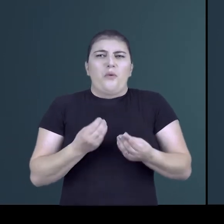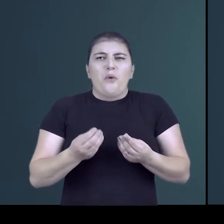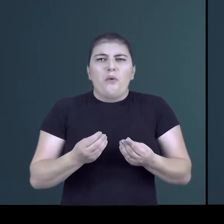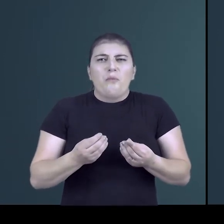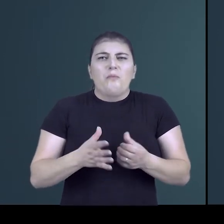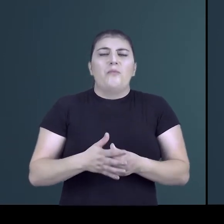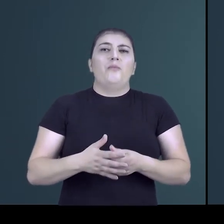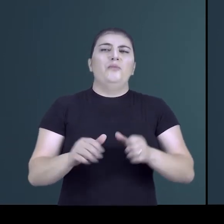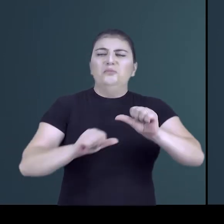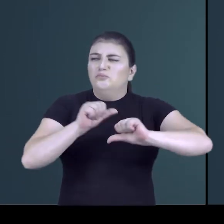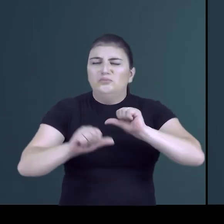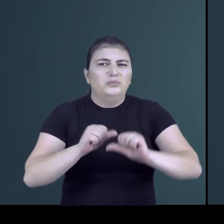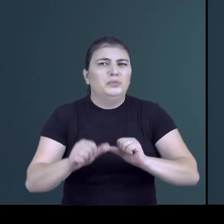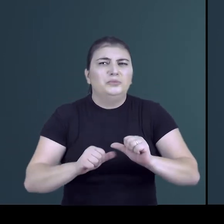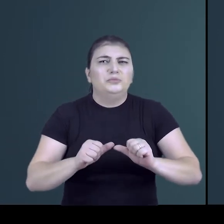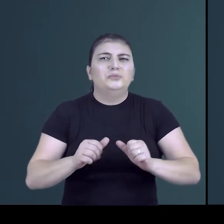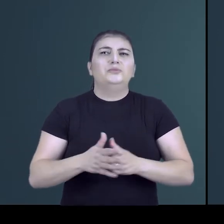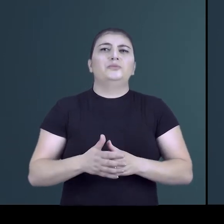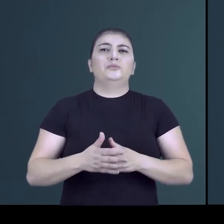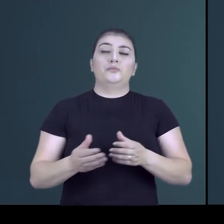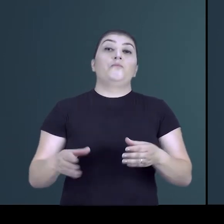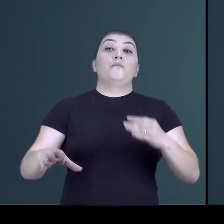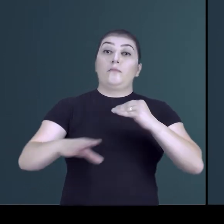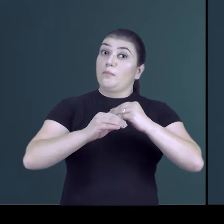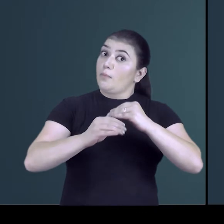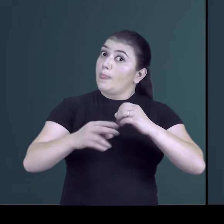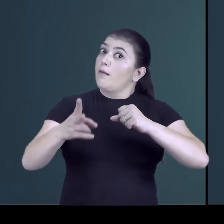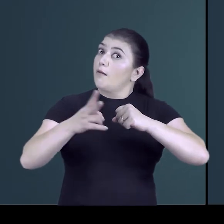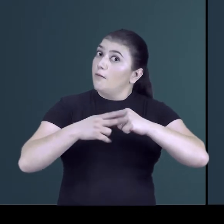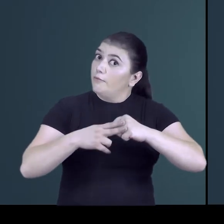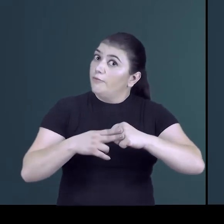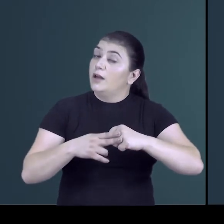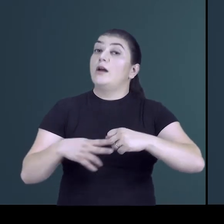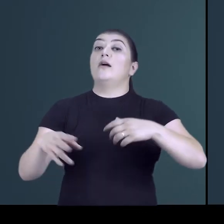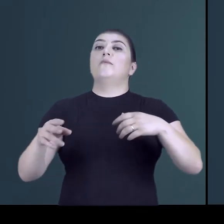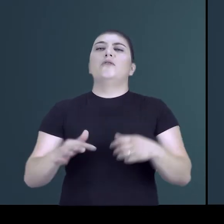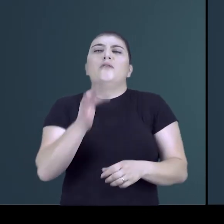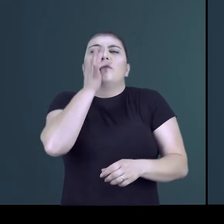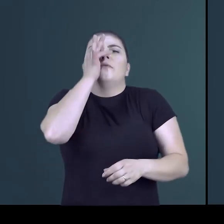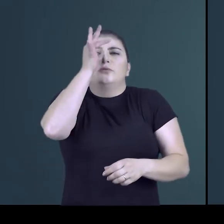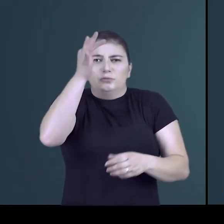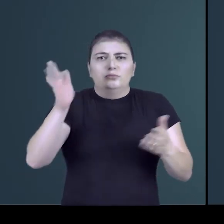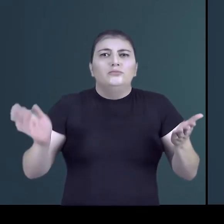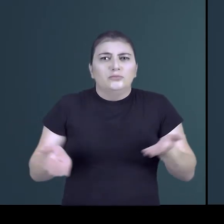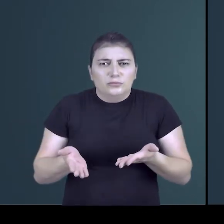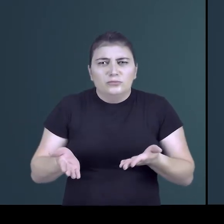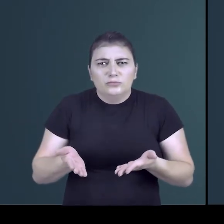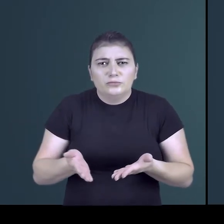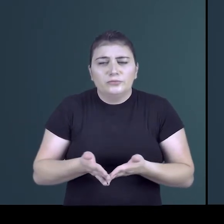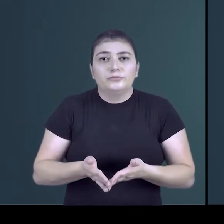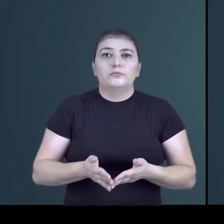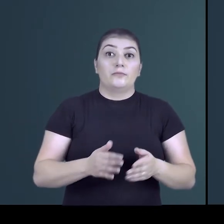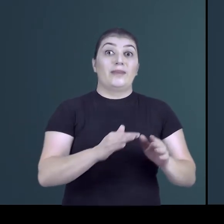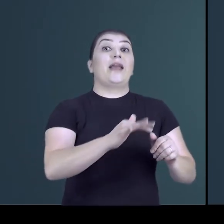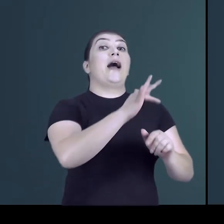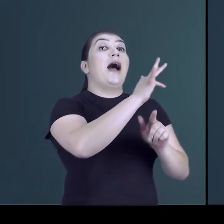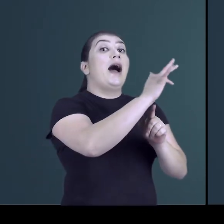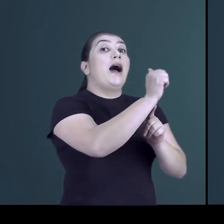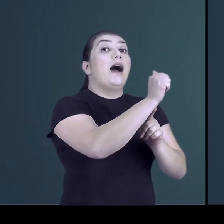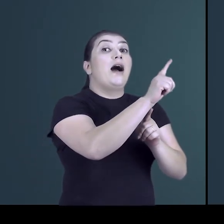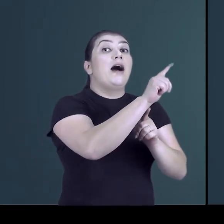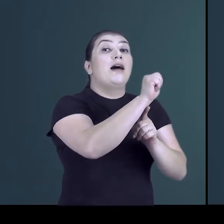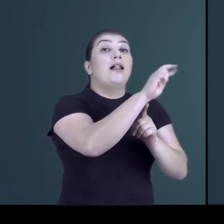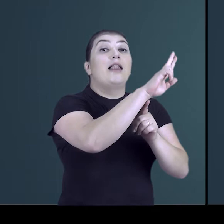para nós? Como complemento de verbo, dentro da estrutura verbal do futuro do presente?